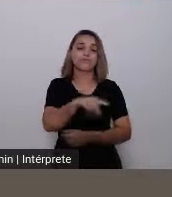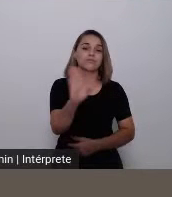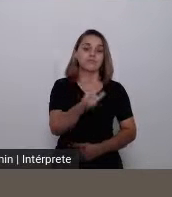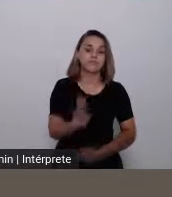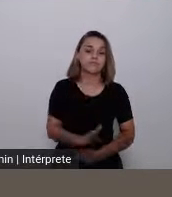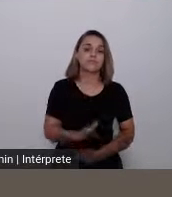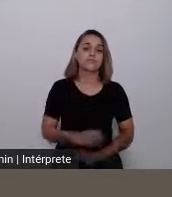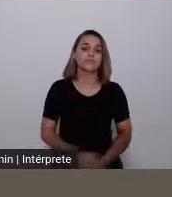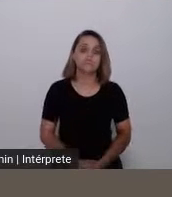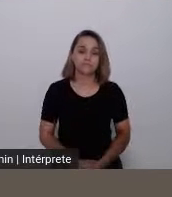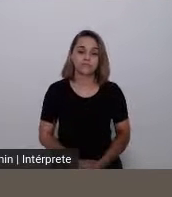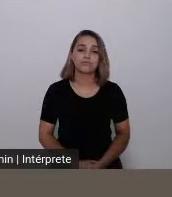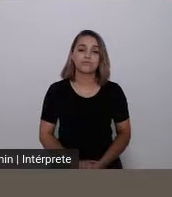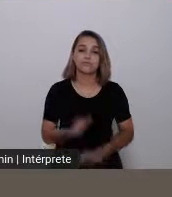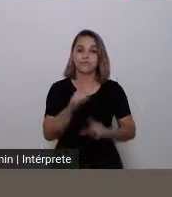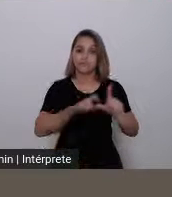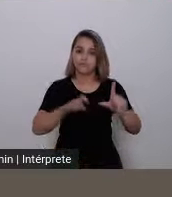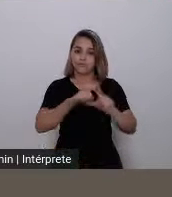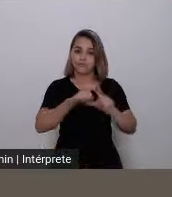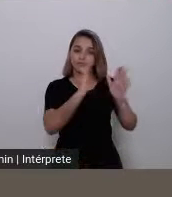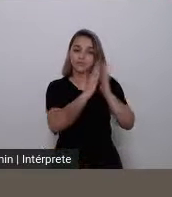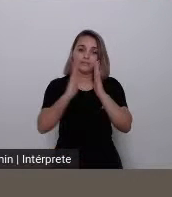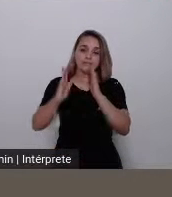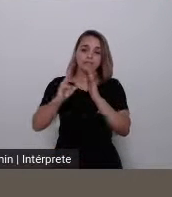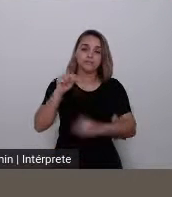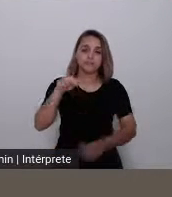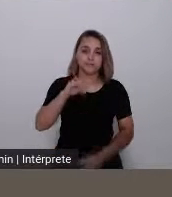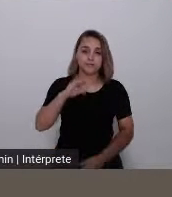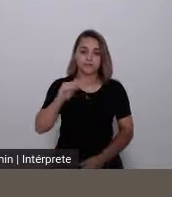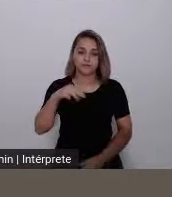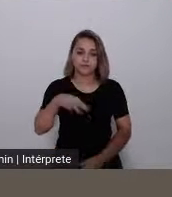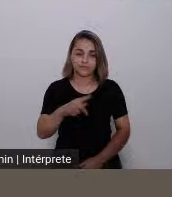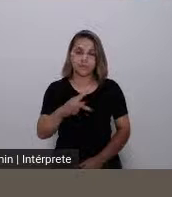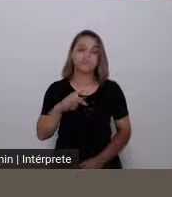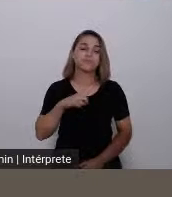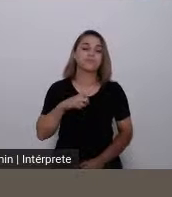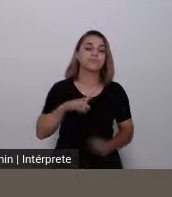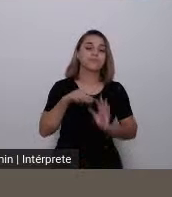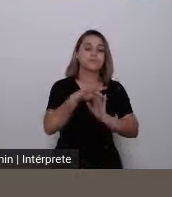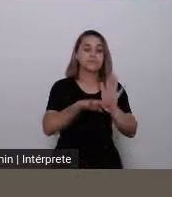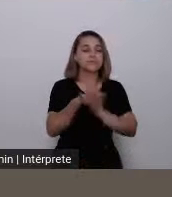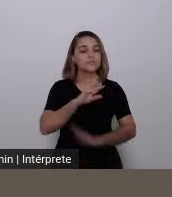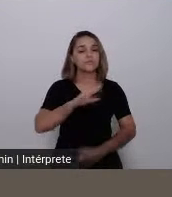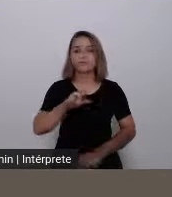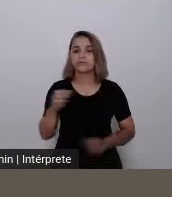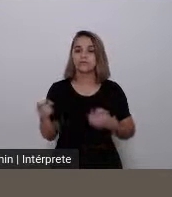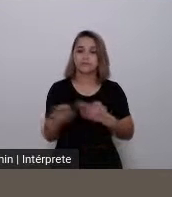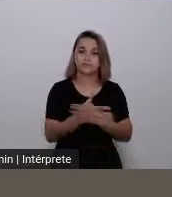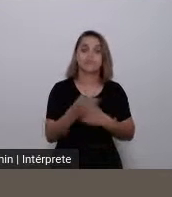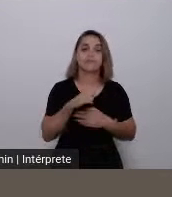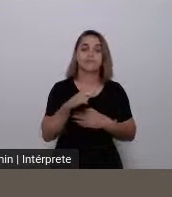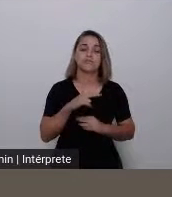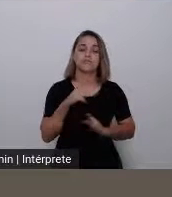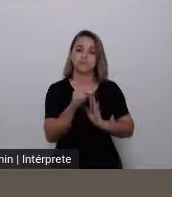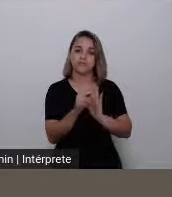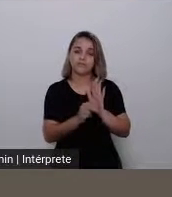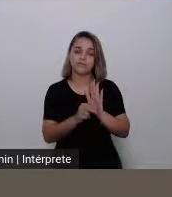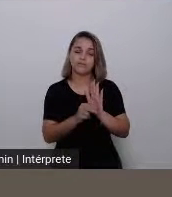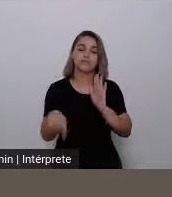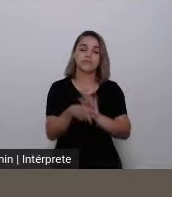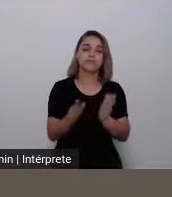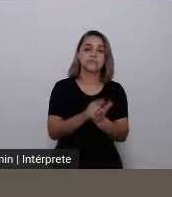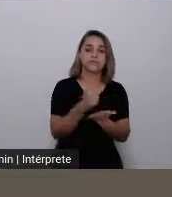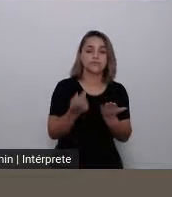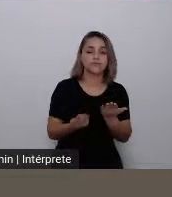bibliotecas digitais da Unicamp. O texto não era novo, pois fora publicado em primeira versão em série de artigos no Jornal Estado entre